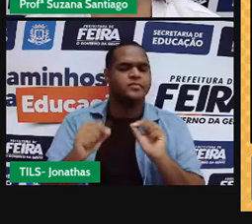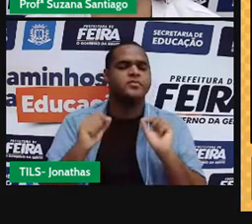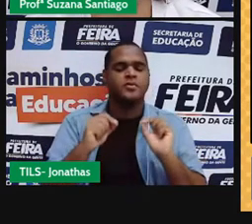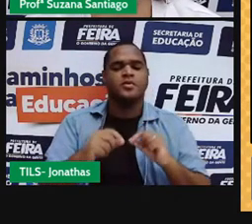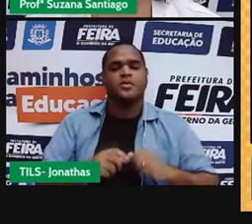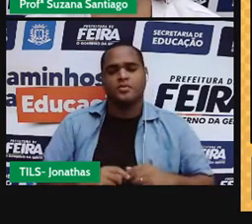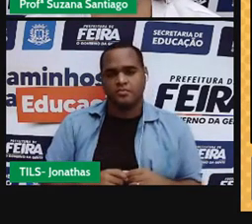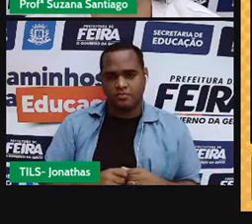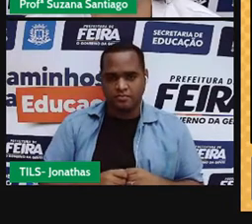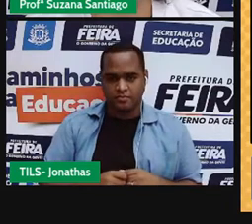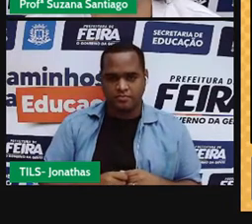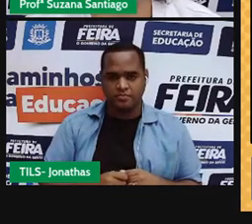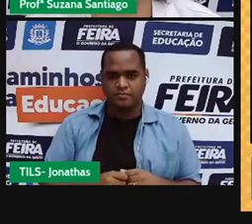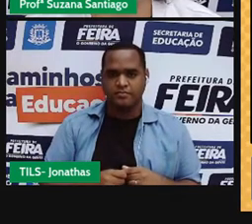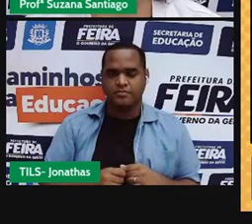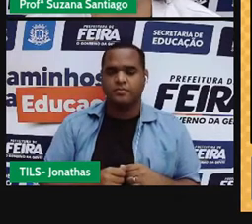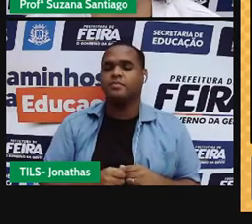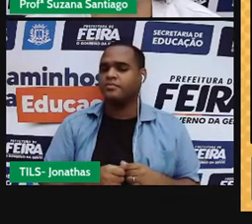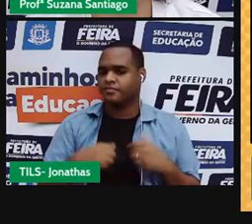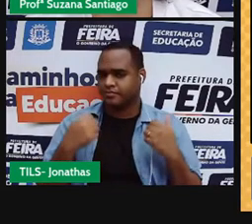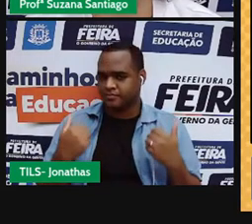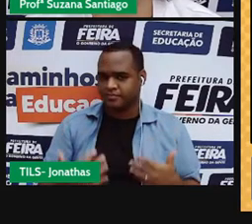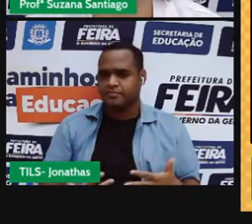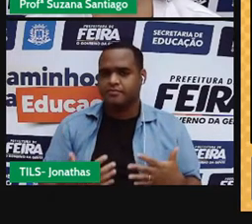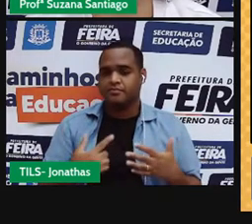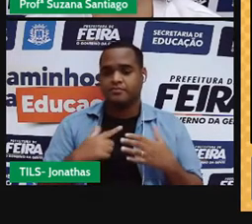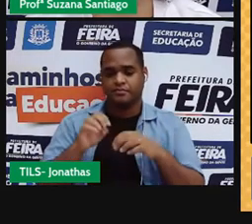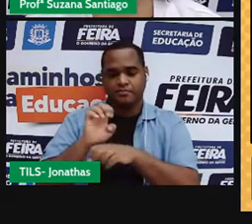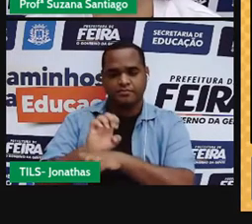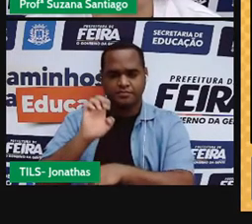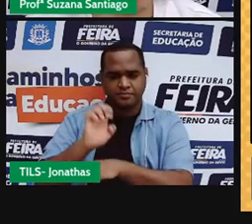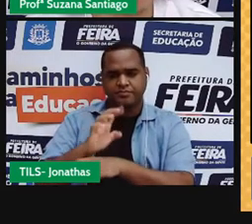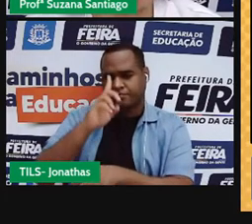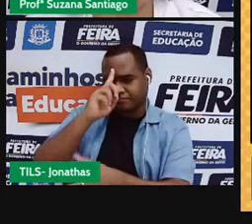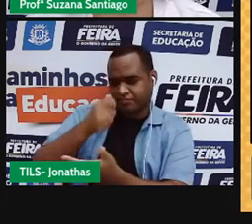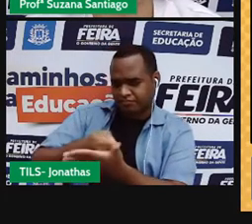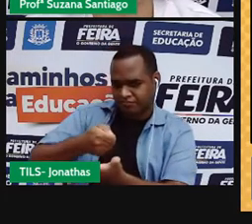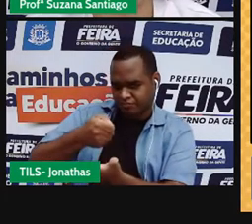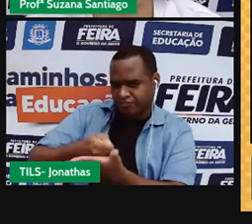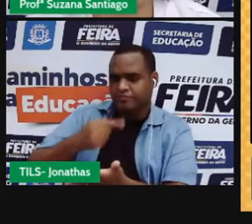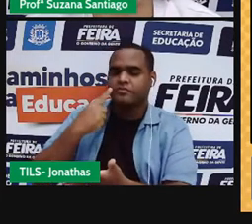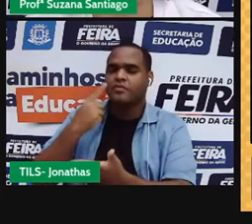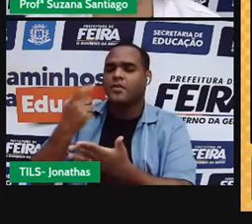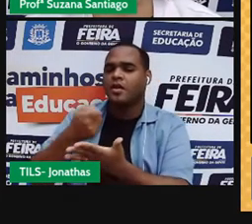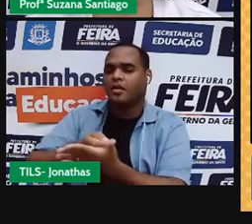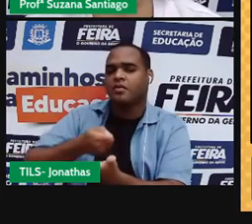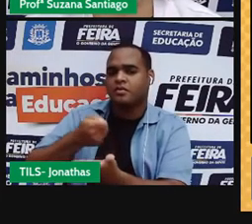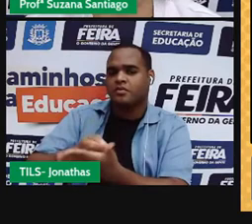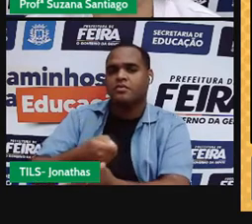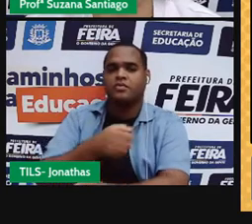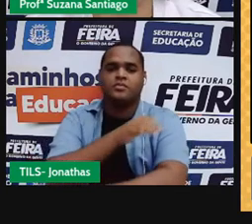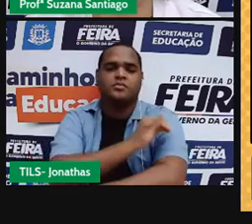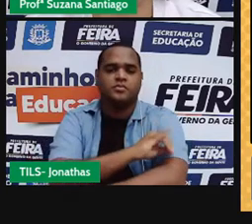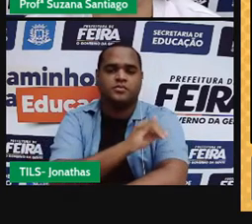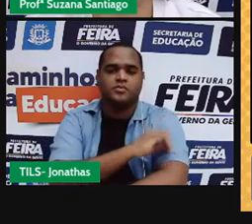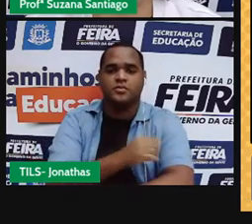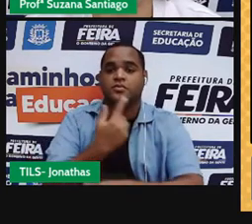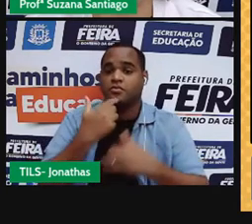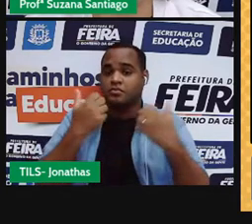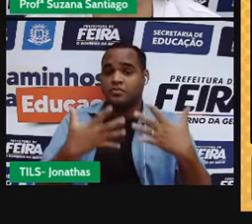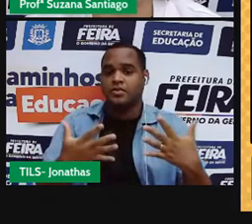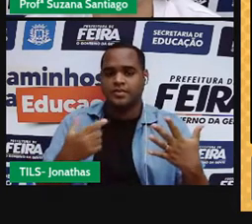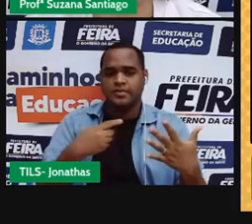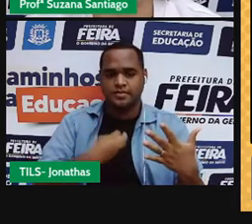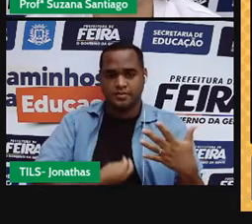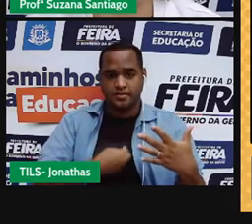O Estado, ele propôs a vacinação obrigatória, e as pessoas... justamente porque as pessoas